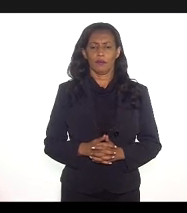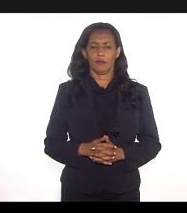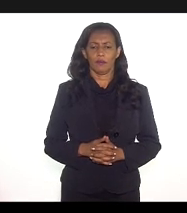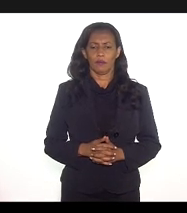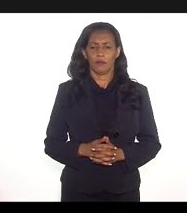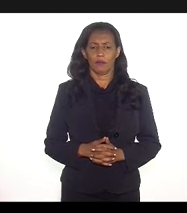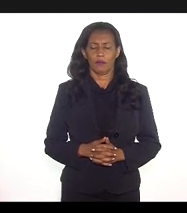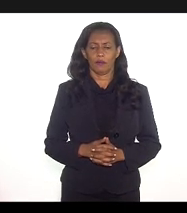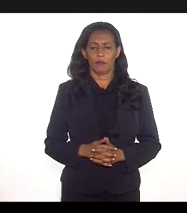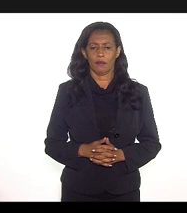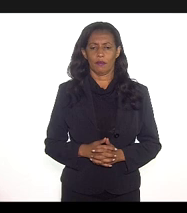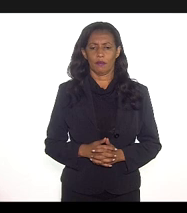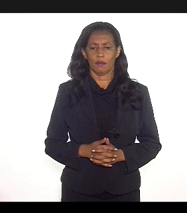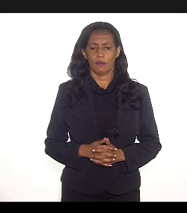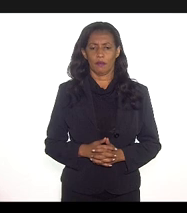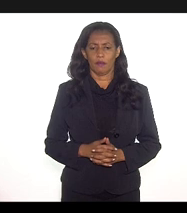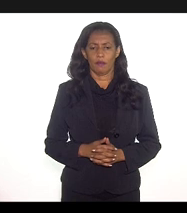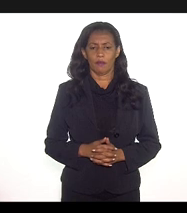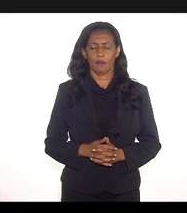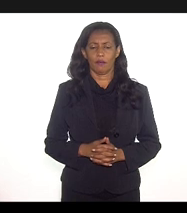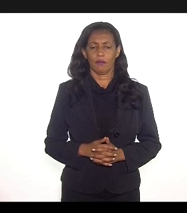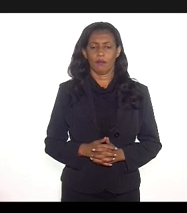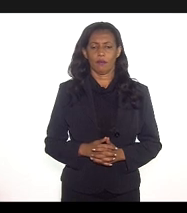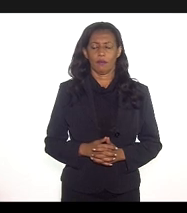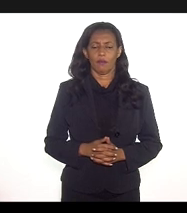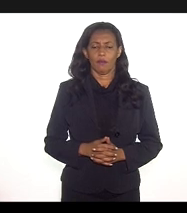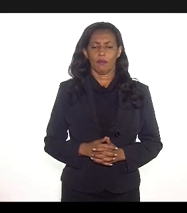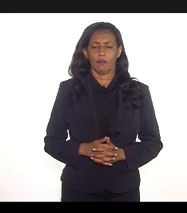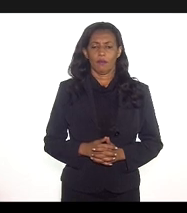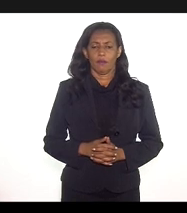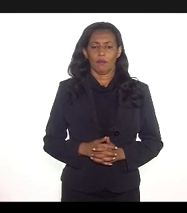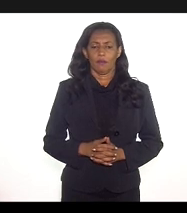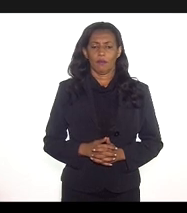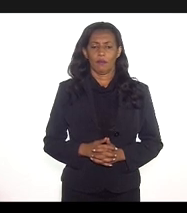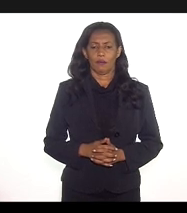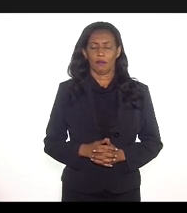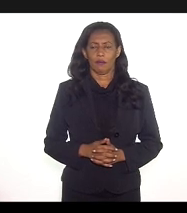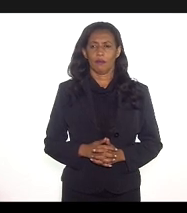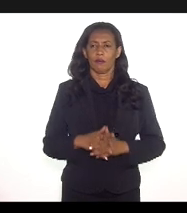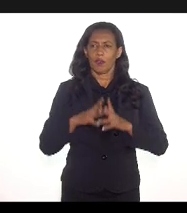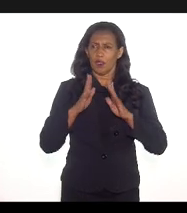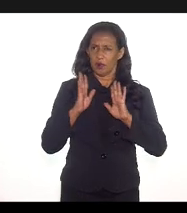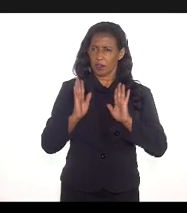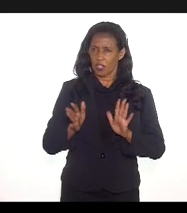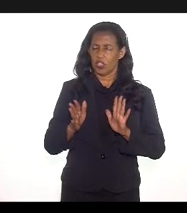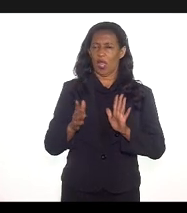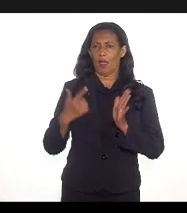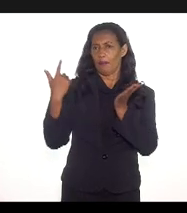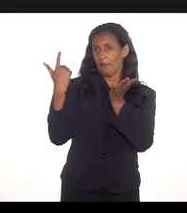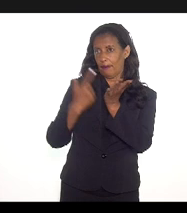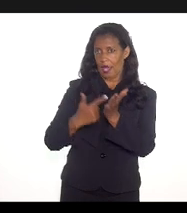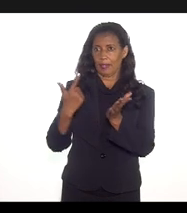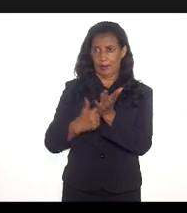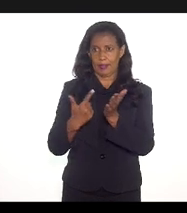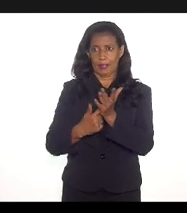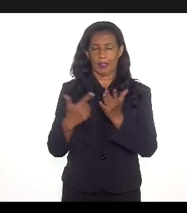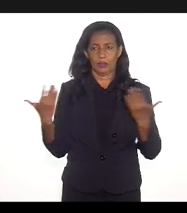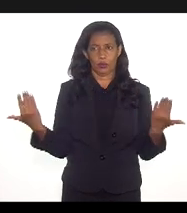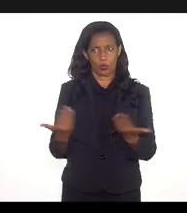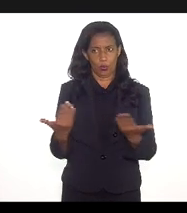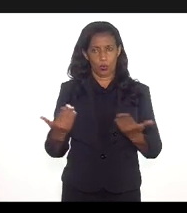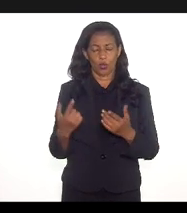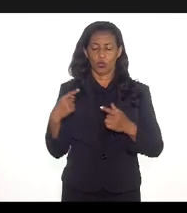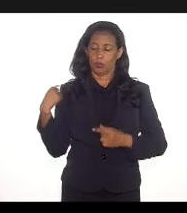parar meu tempo aí. Pode deixar. Deixar obrigado, aqui, Roberto. De fato, é acertada a postura atual da FITEC. Não podemos,